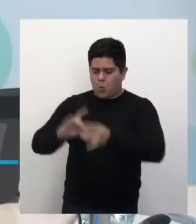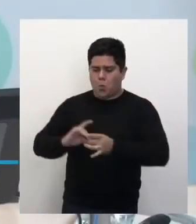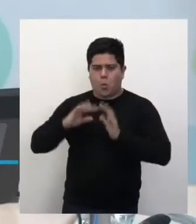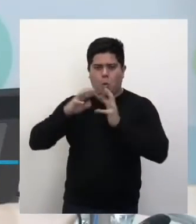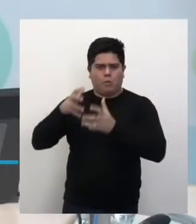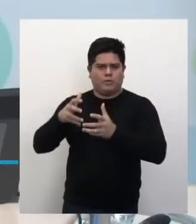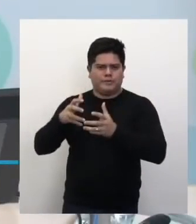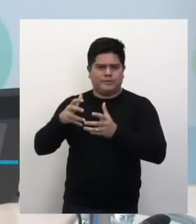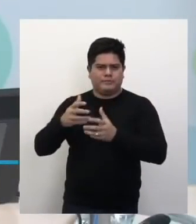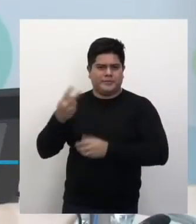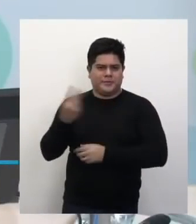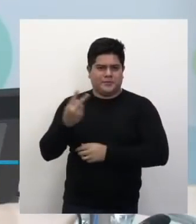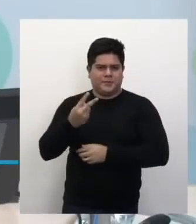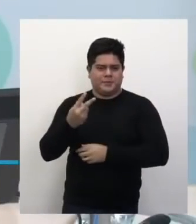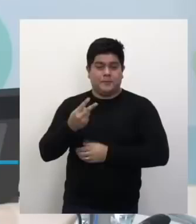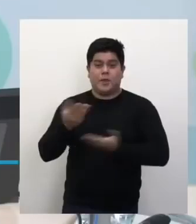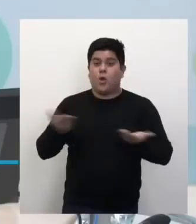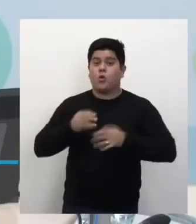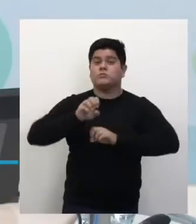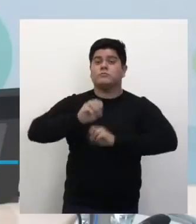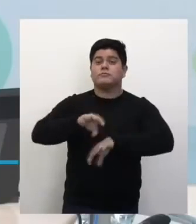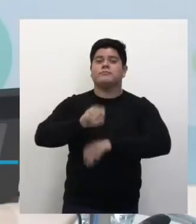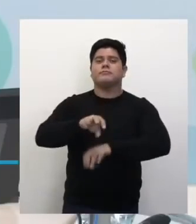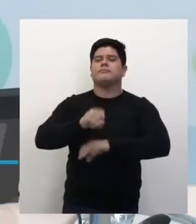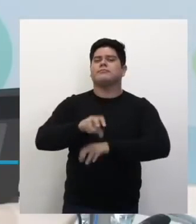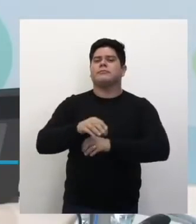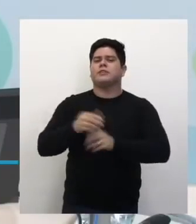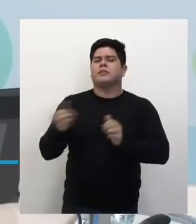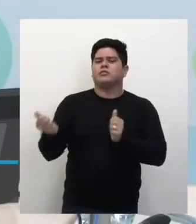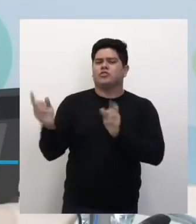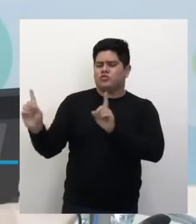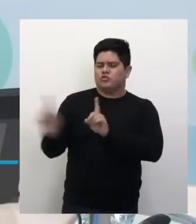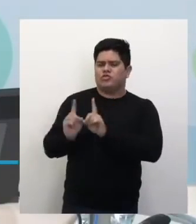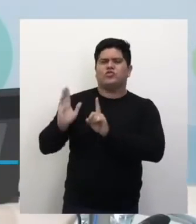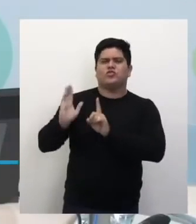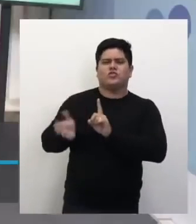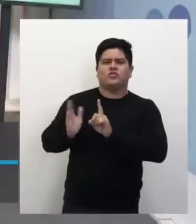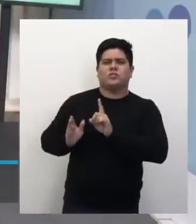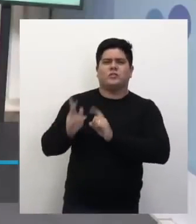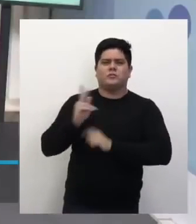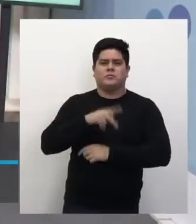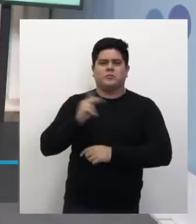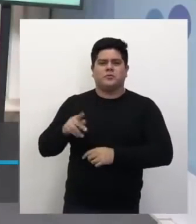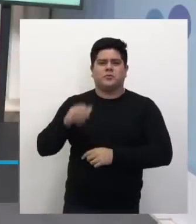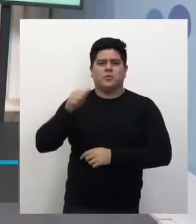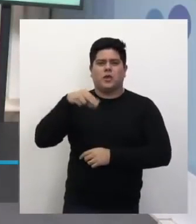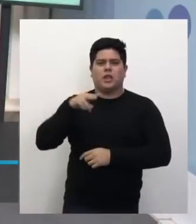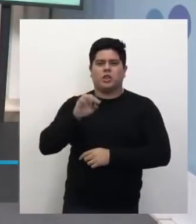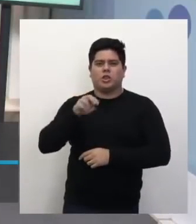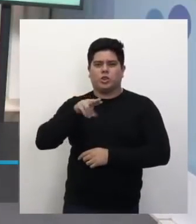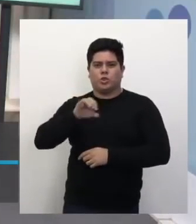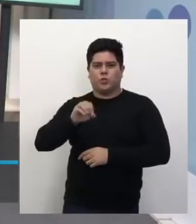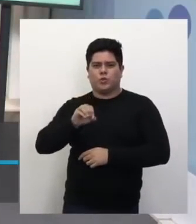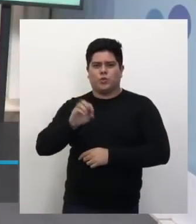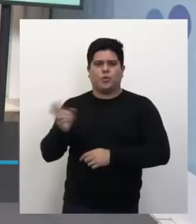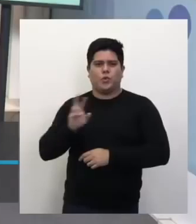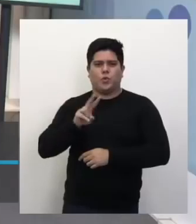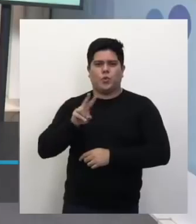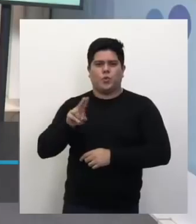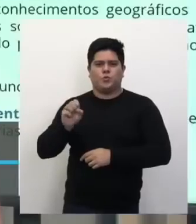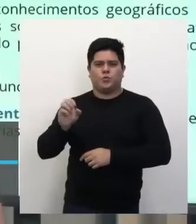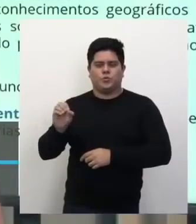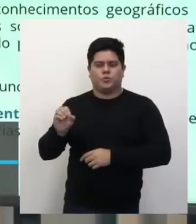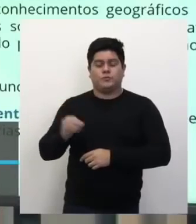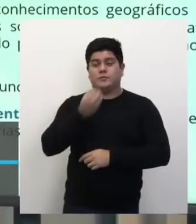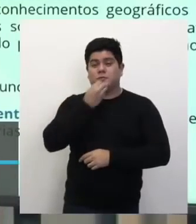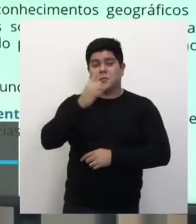ministrar a aula de hoje, já está aqui do meu lado, professor Antônio Russo. Bom dia, professor. Bom dia, professor Carlos. Bom dia